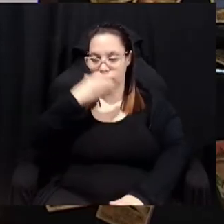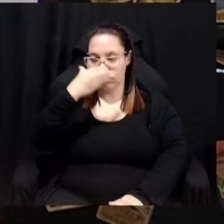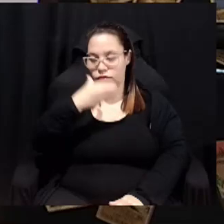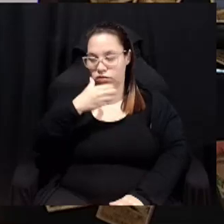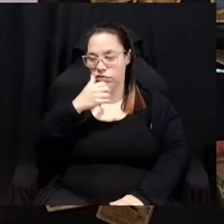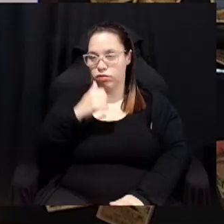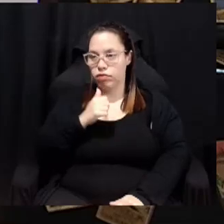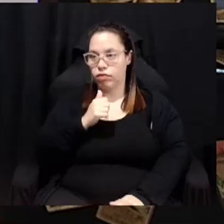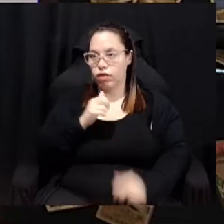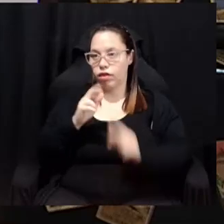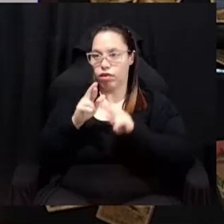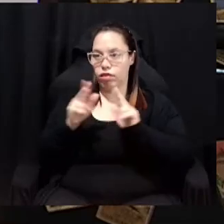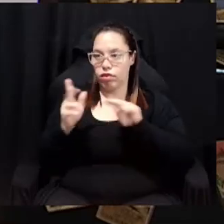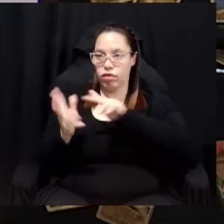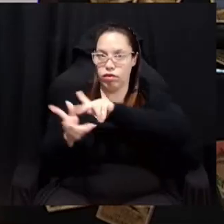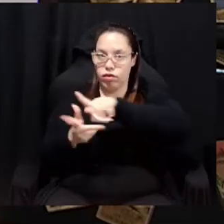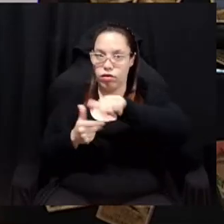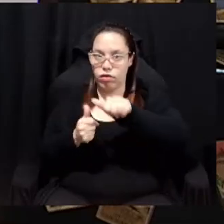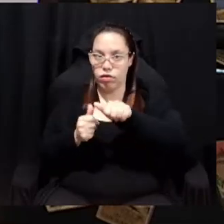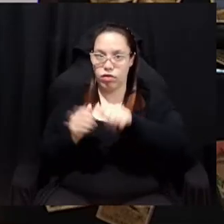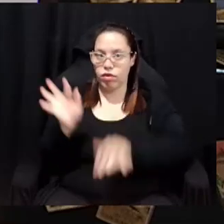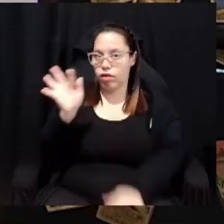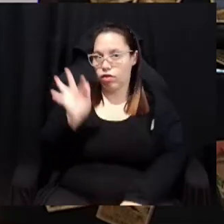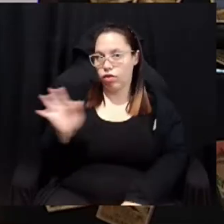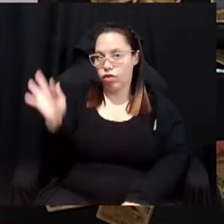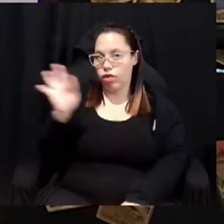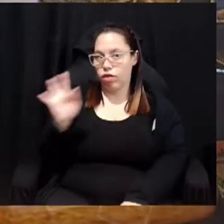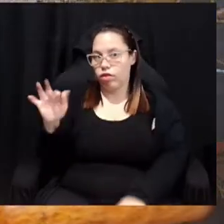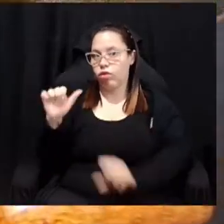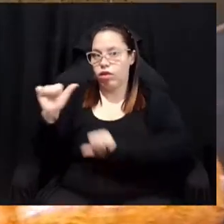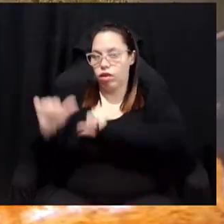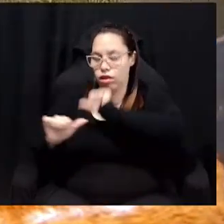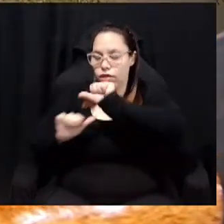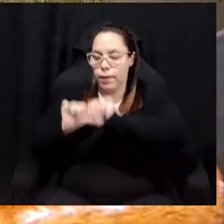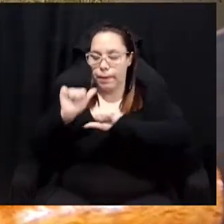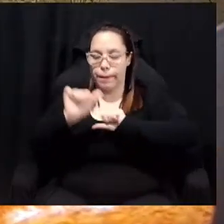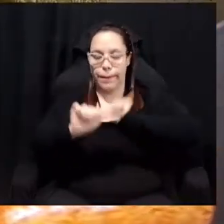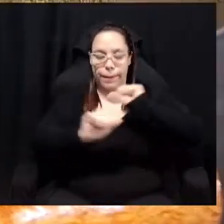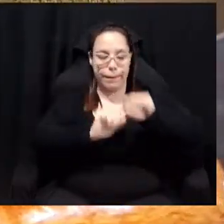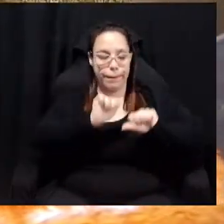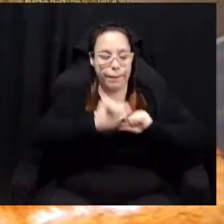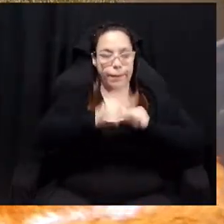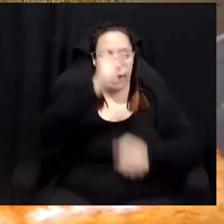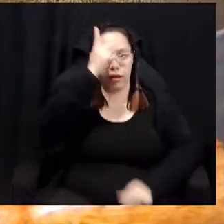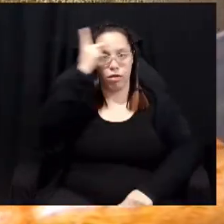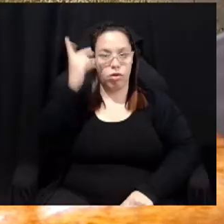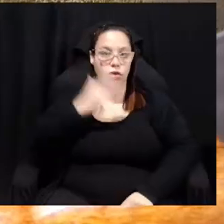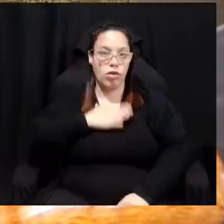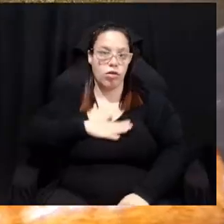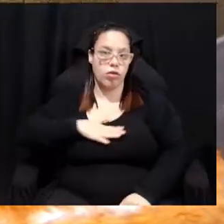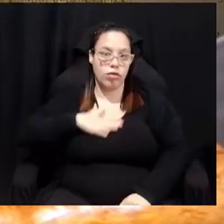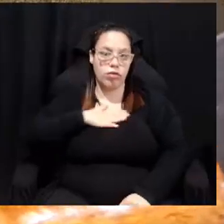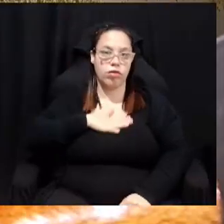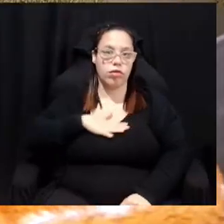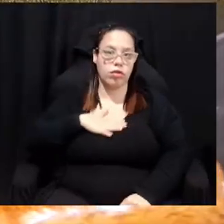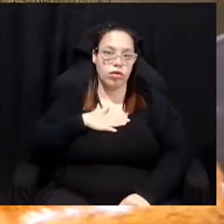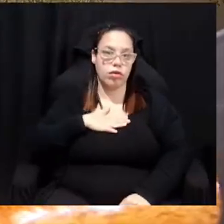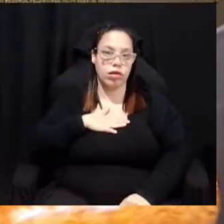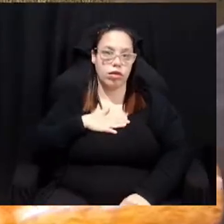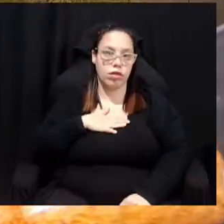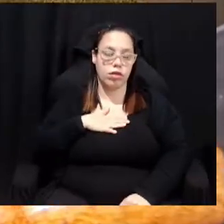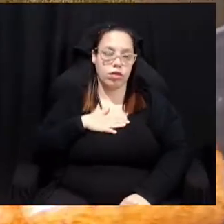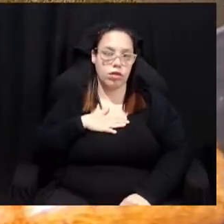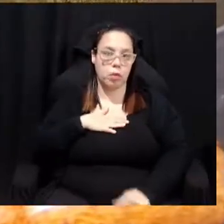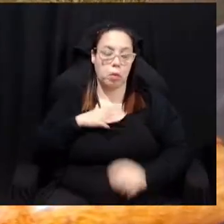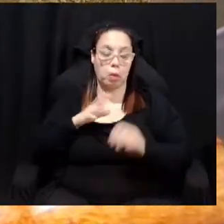estava em meio à faculdade e ali eu fui transformando e as pessoas foram gostando dessa magia,